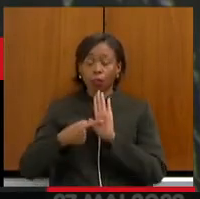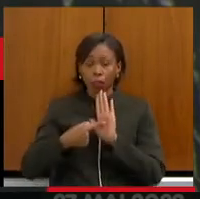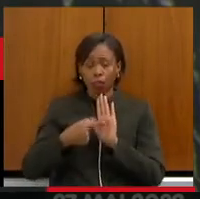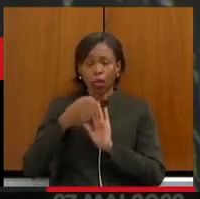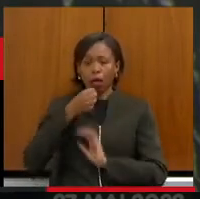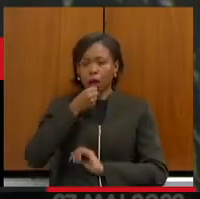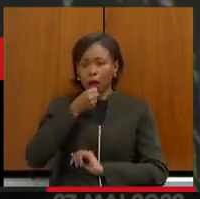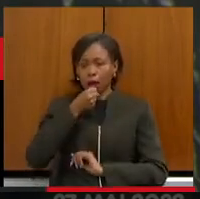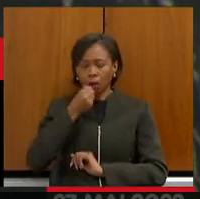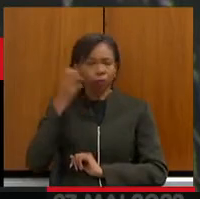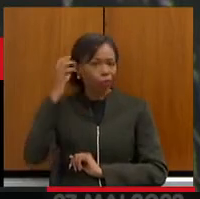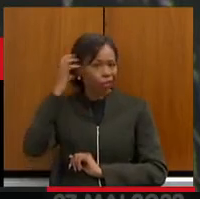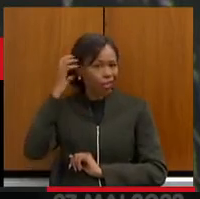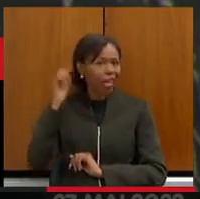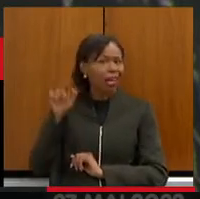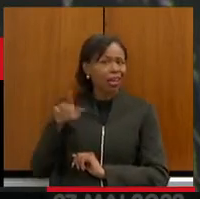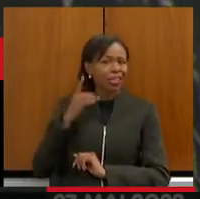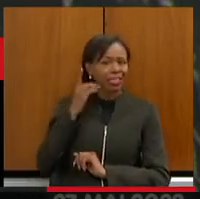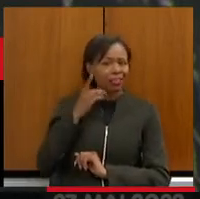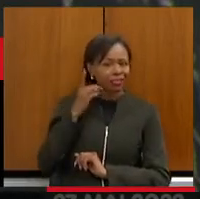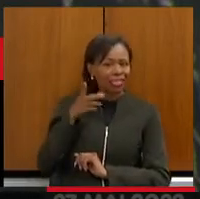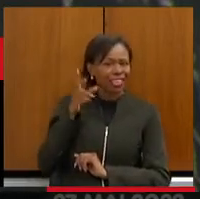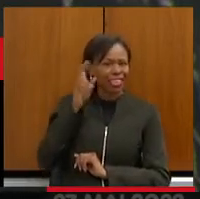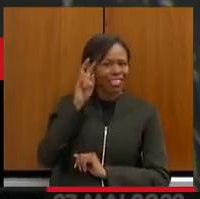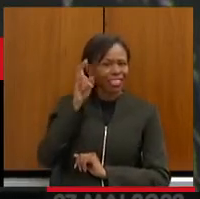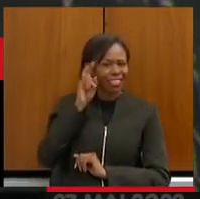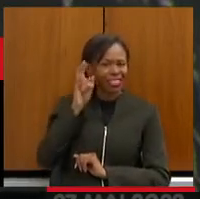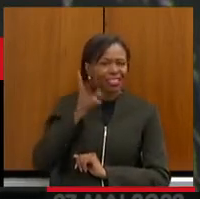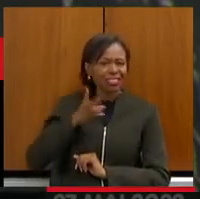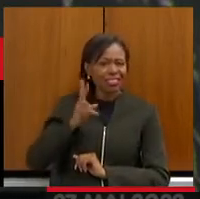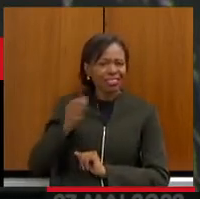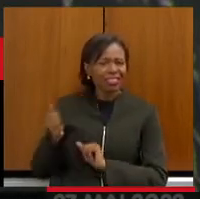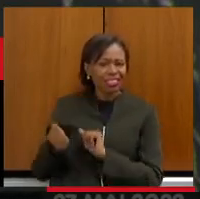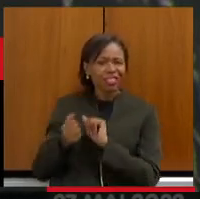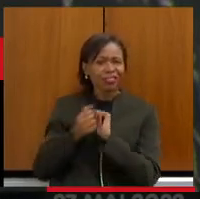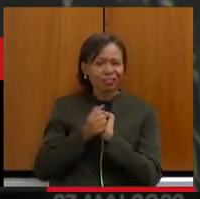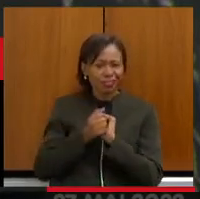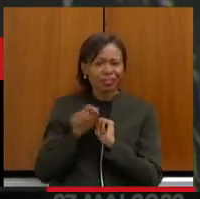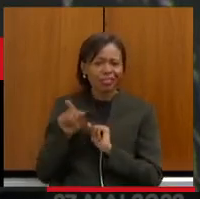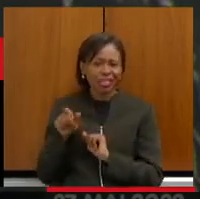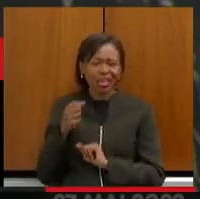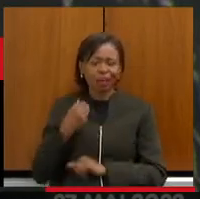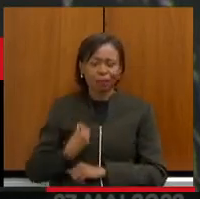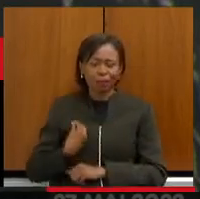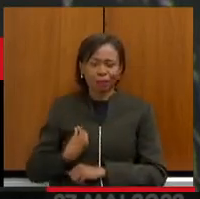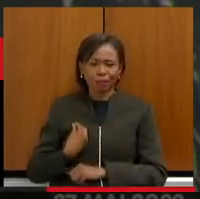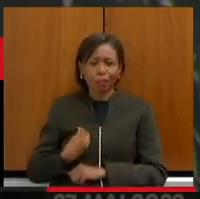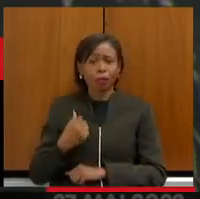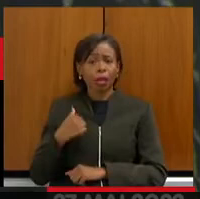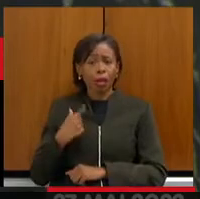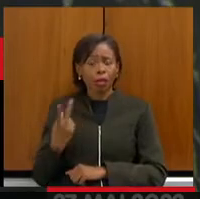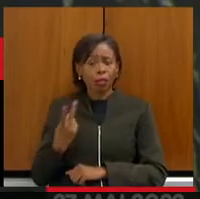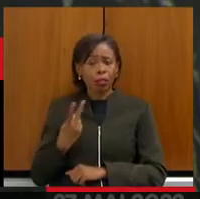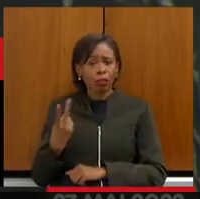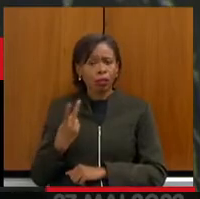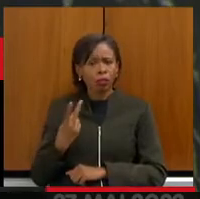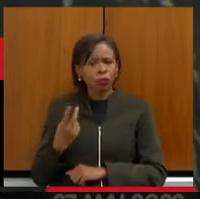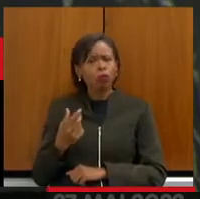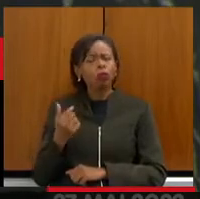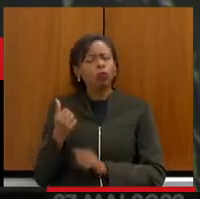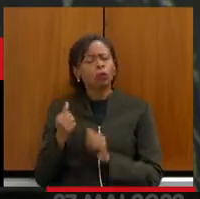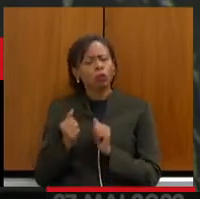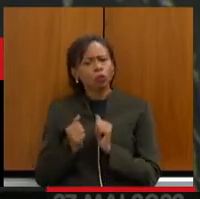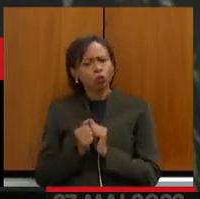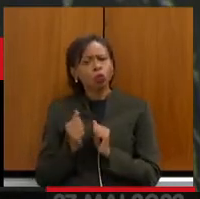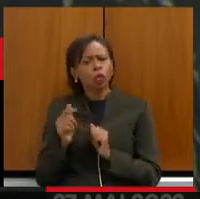participação programa muito gostoso toda quinta-feira de bem com a vida e com ela eu pude ter mais voz